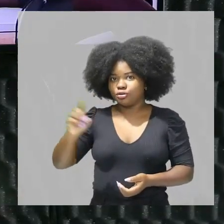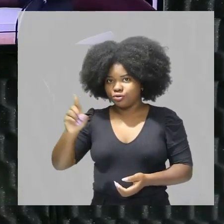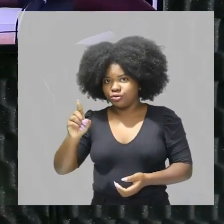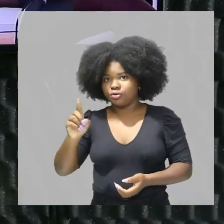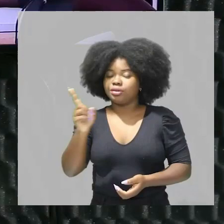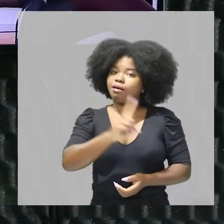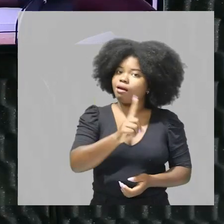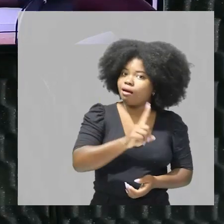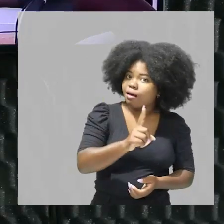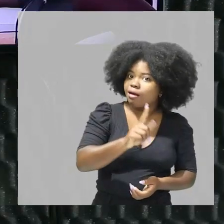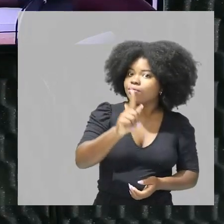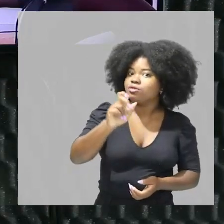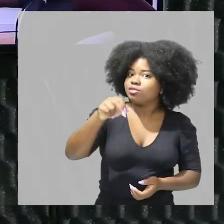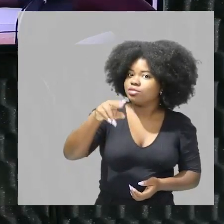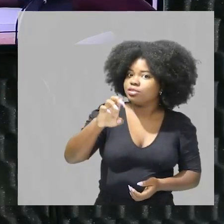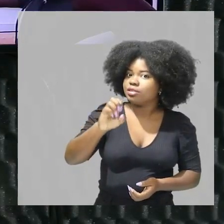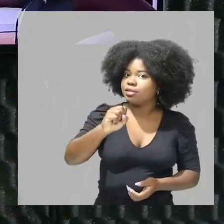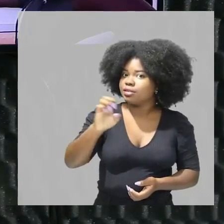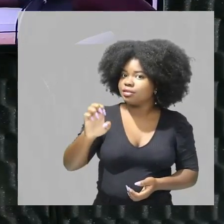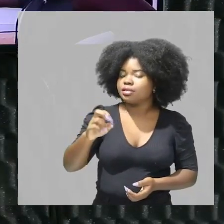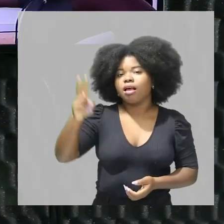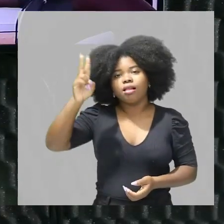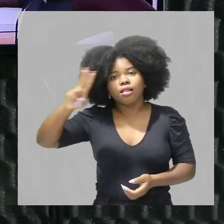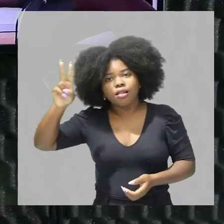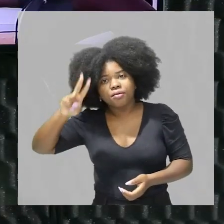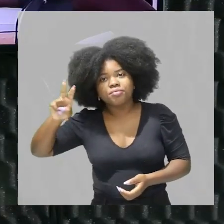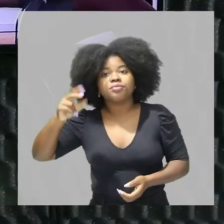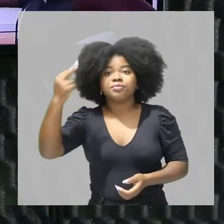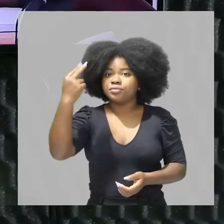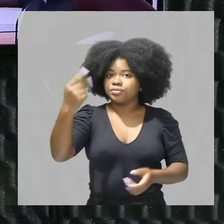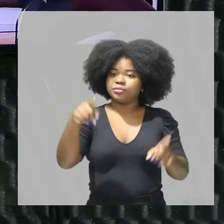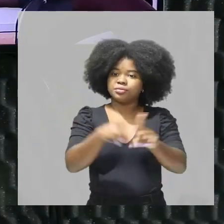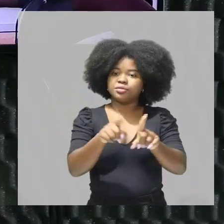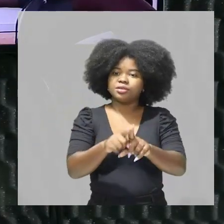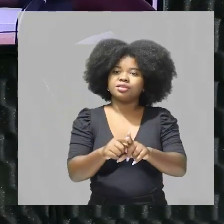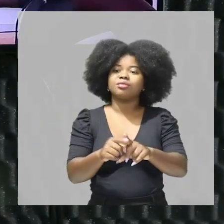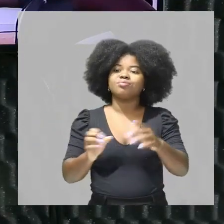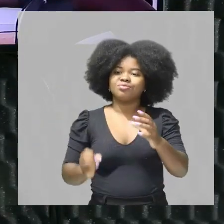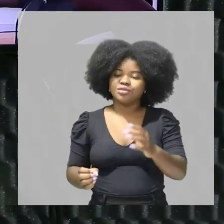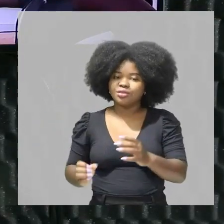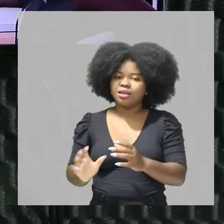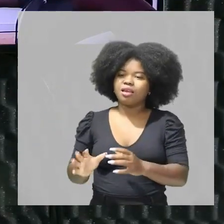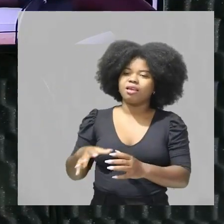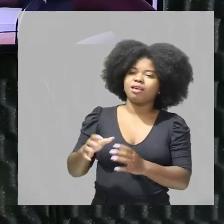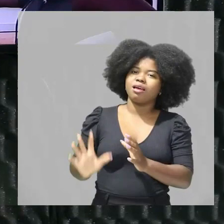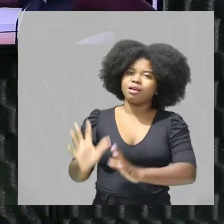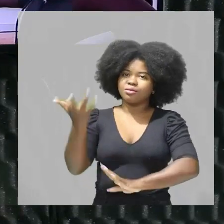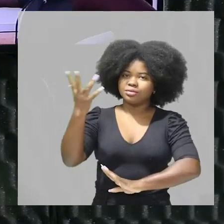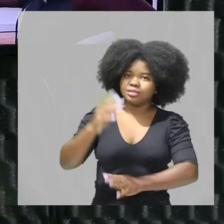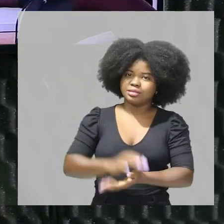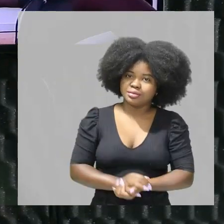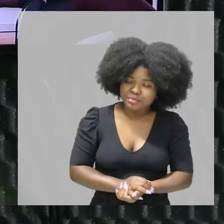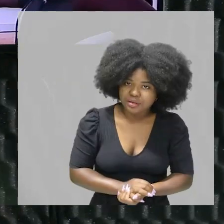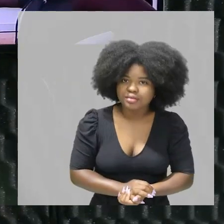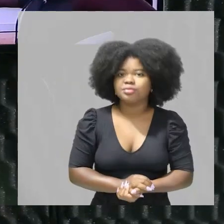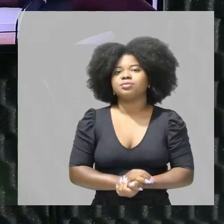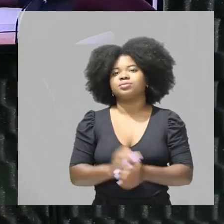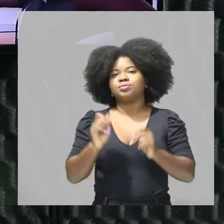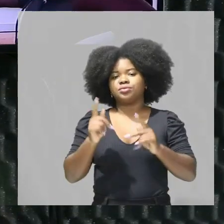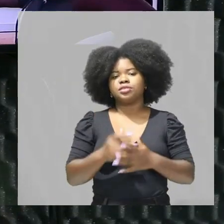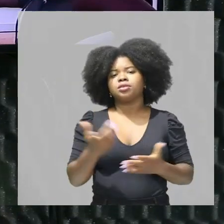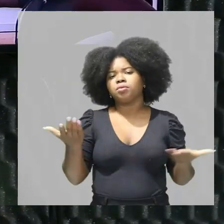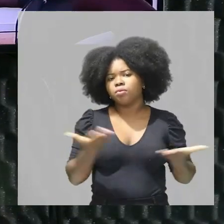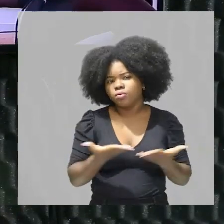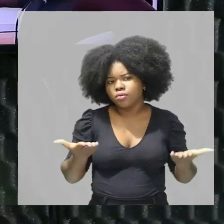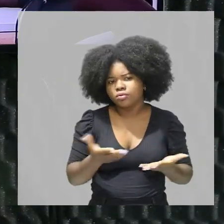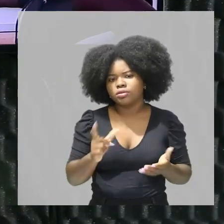da história em função da origem Gênesis obviamente Então nós vamos tratar aqui de alguns conceitos que são originários que